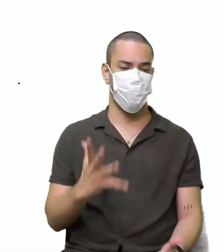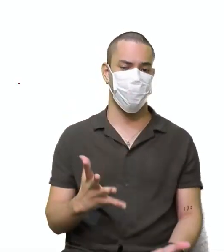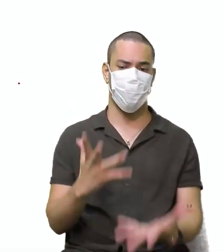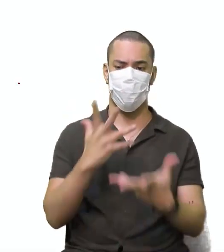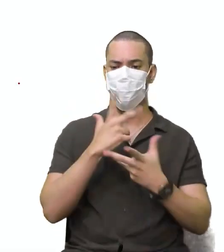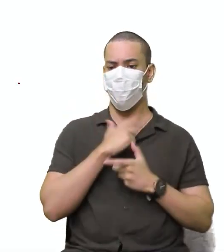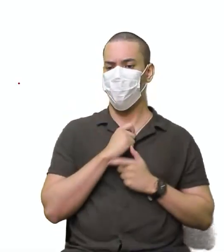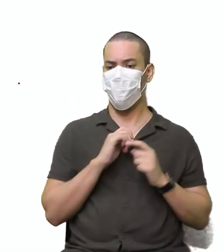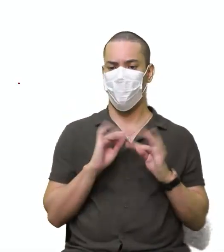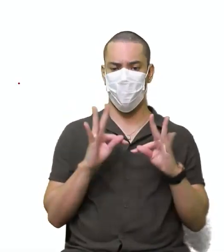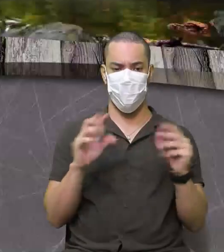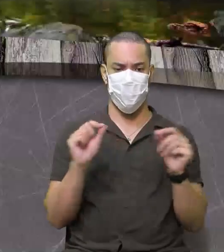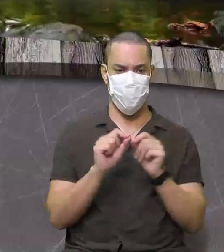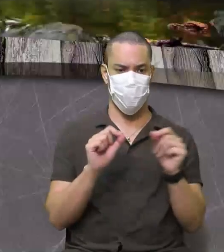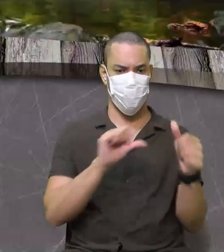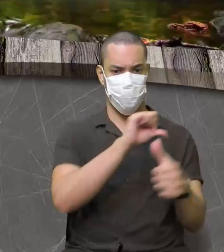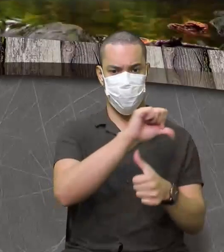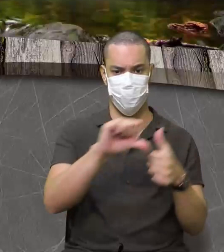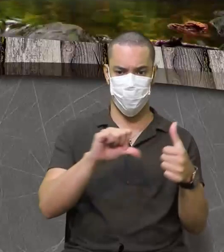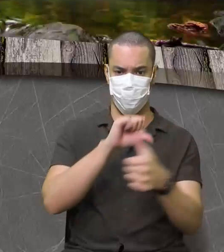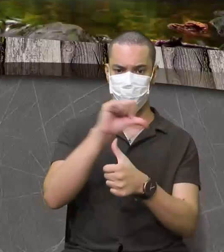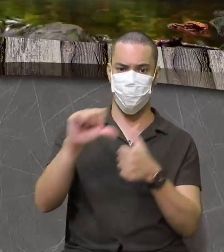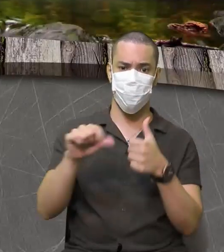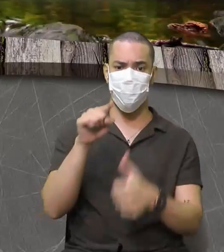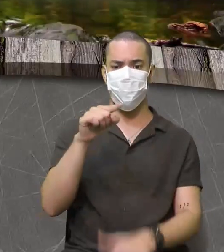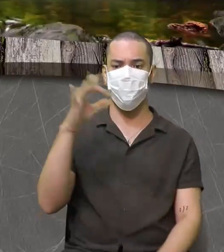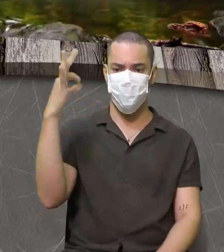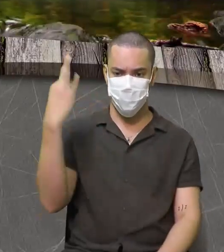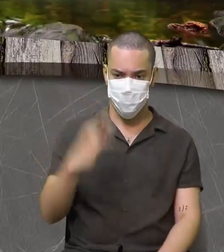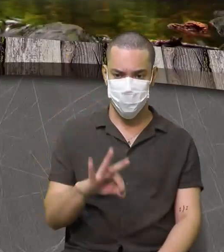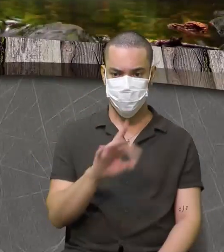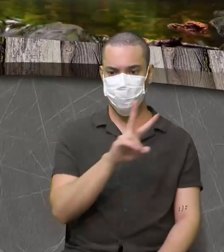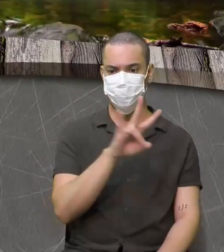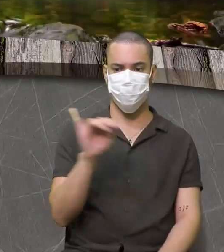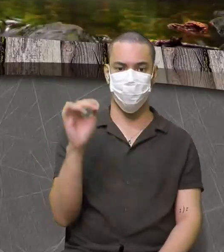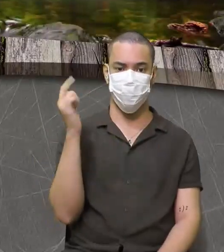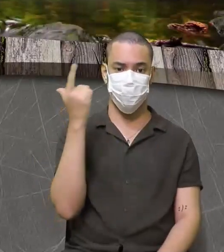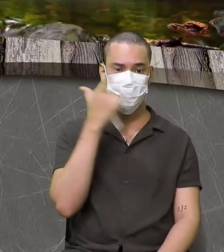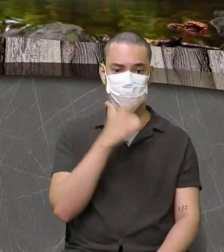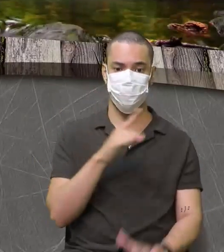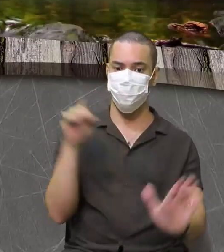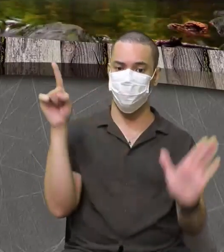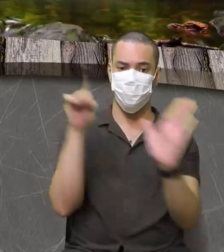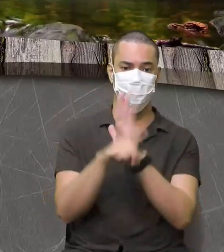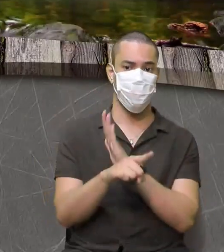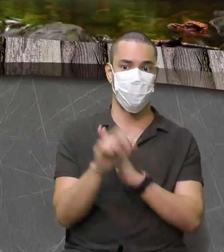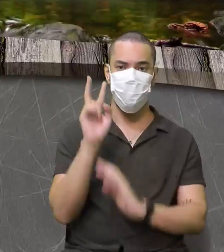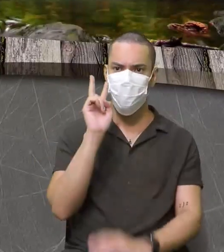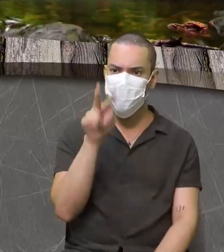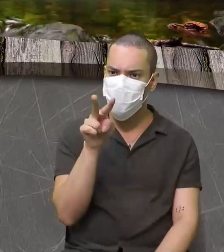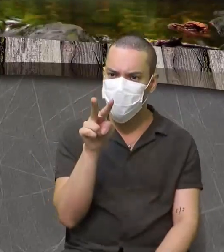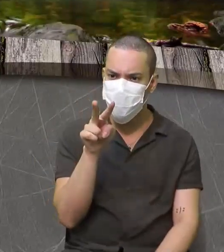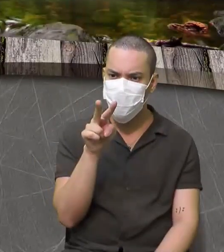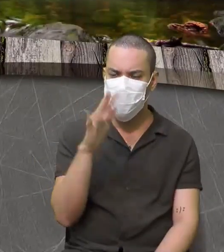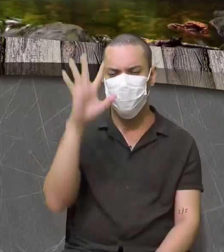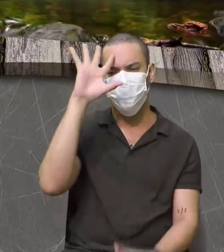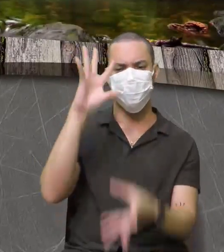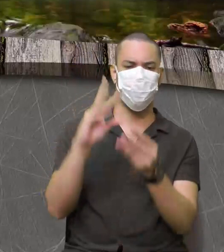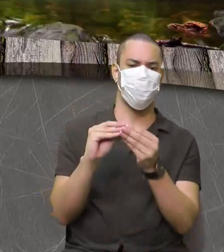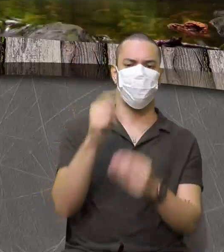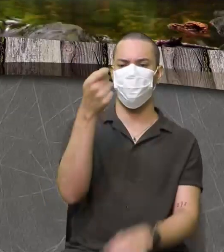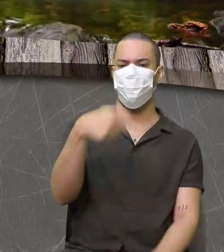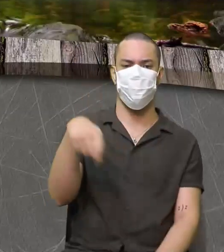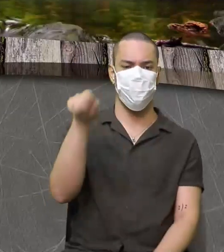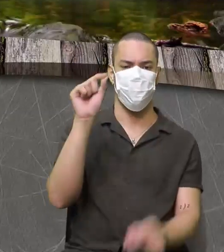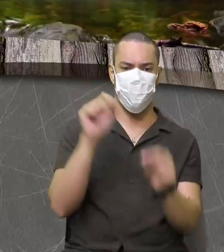esses cruzamentos, você com certeza vai matar a questão no olhar, sem precisar fazer os cruzamentos.